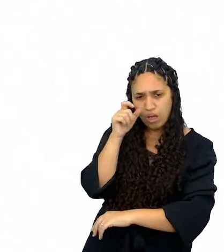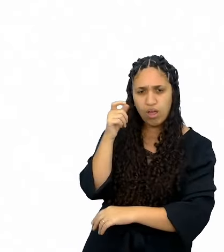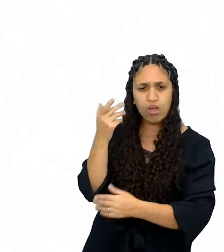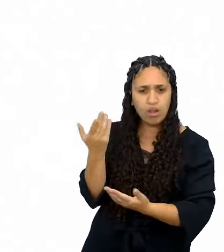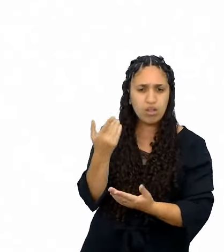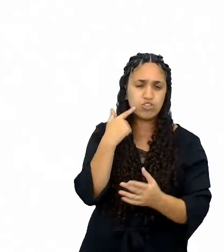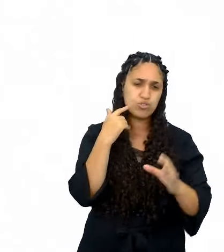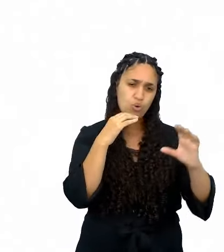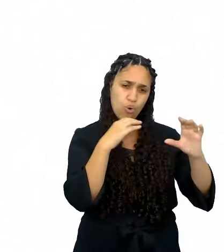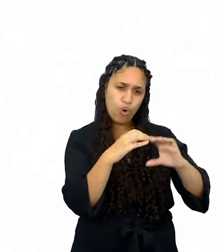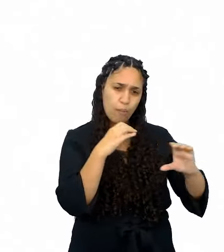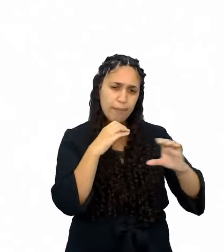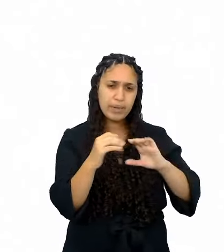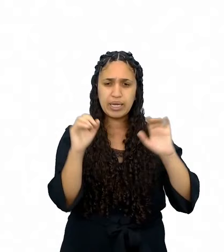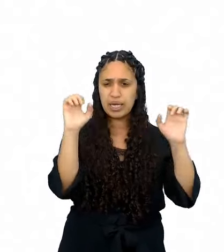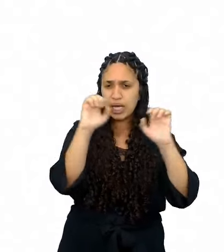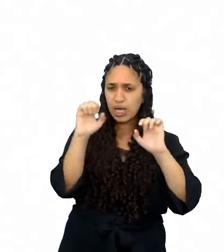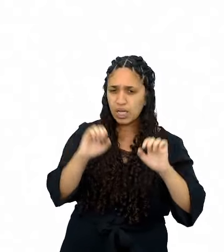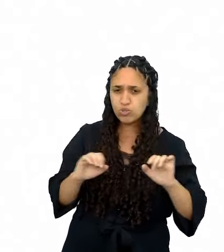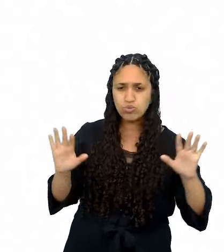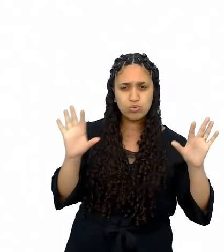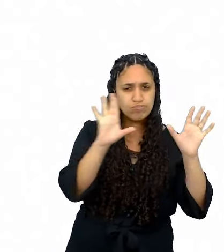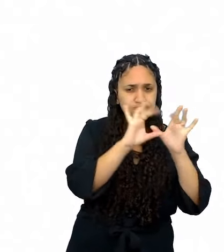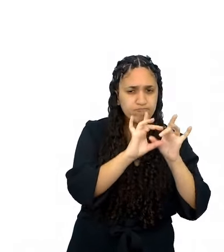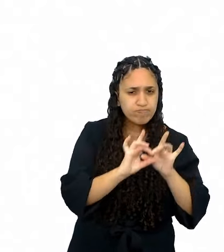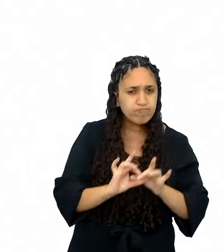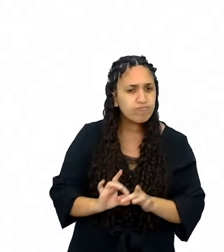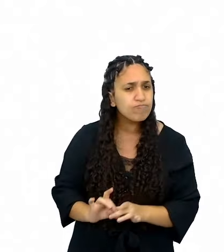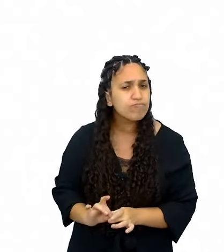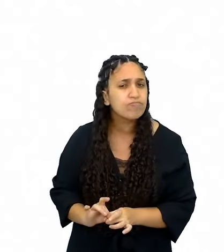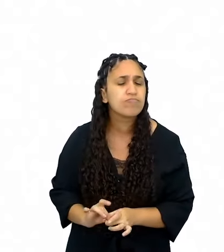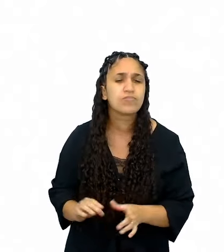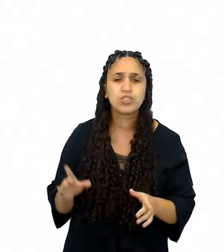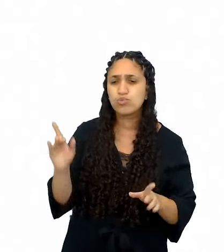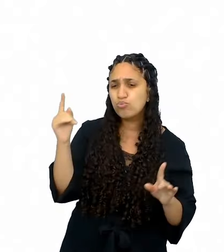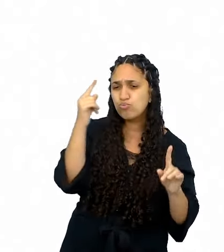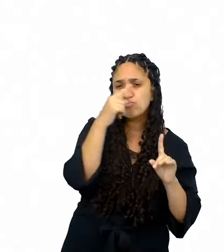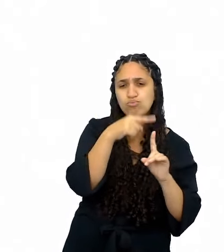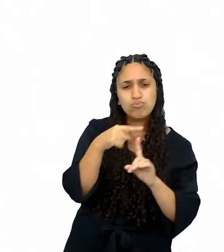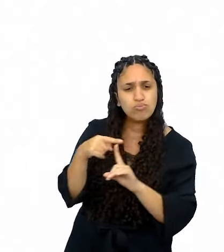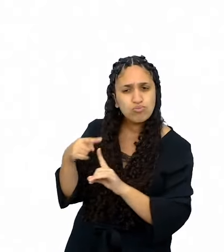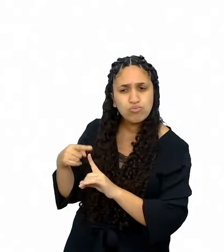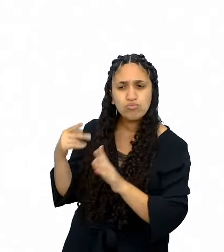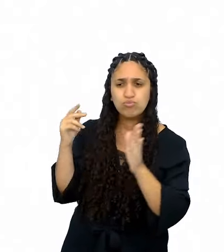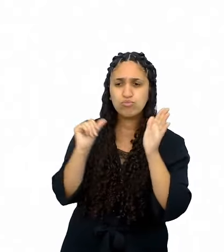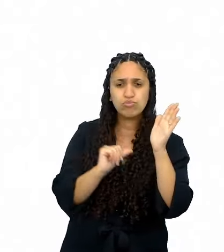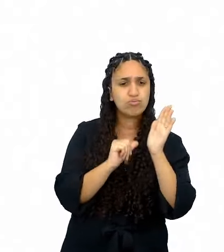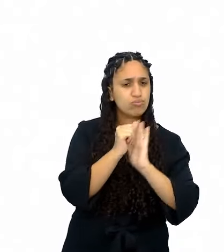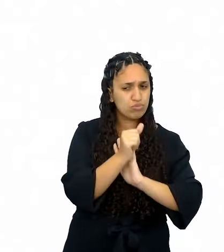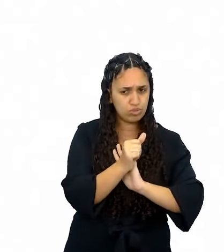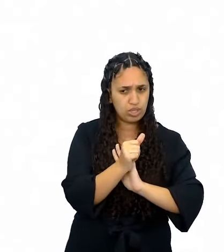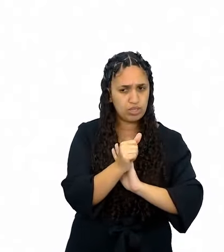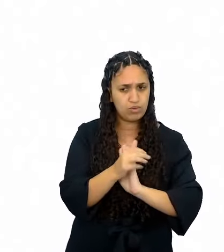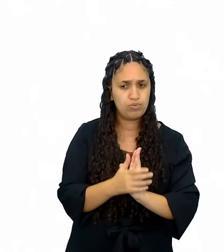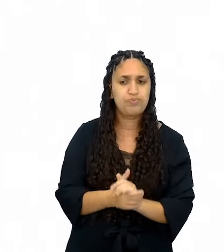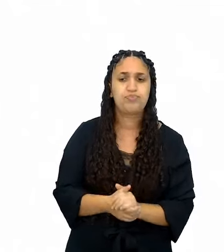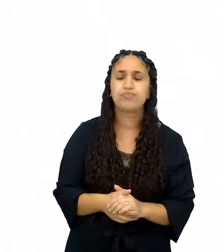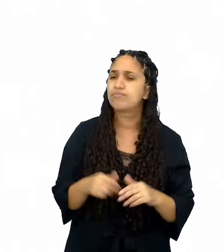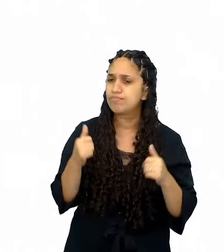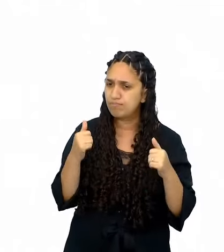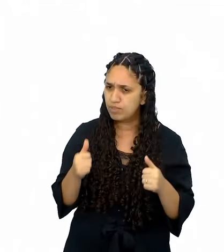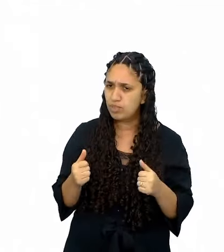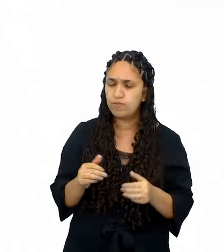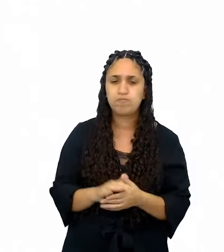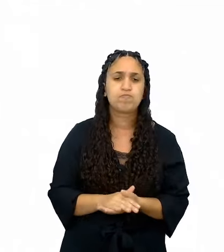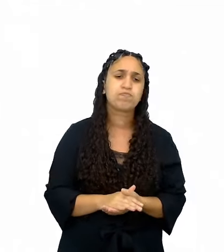composicional e o estilo do gênero, tá? Cabem 2 destaques sobre a habilidade 5 de língua portuguesa,